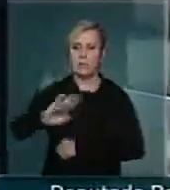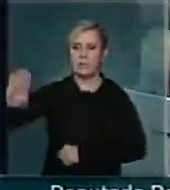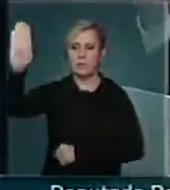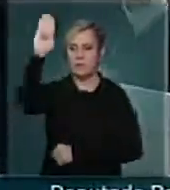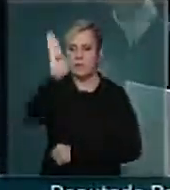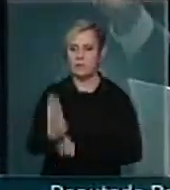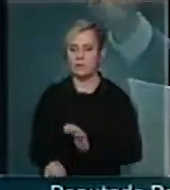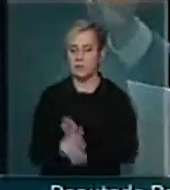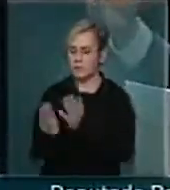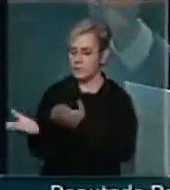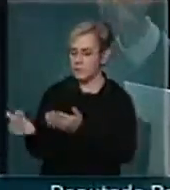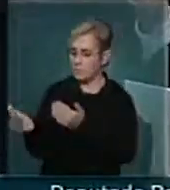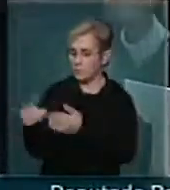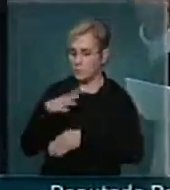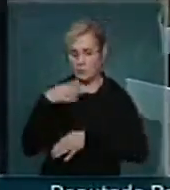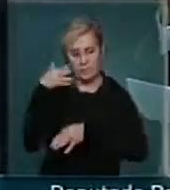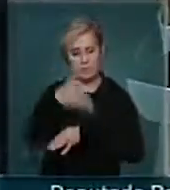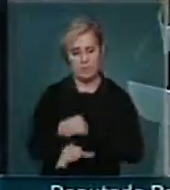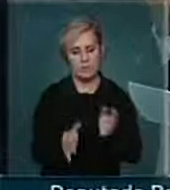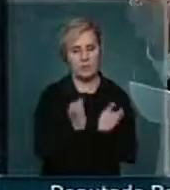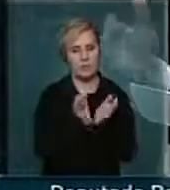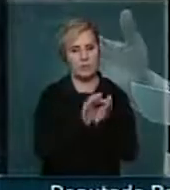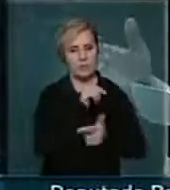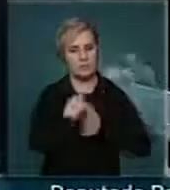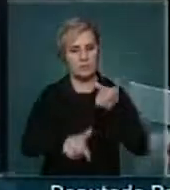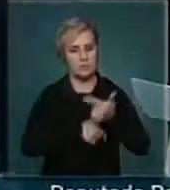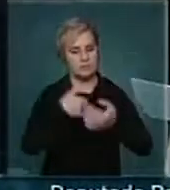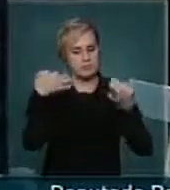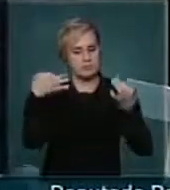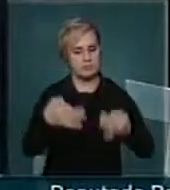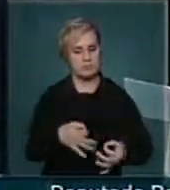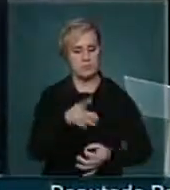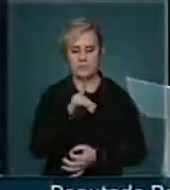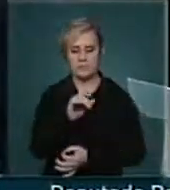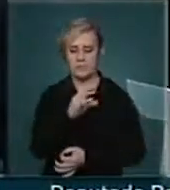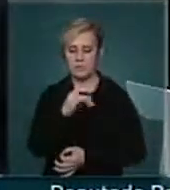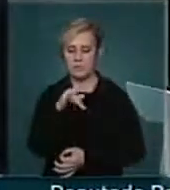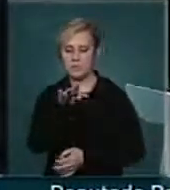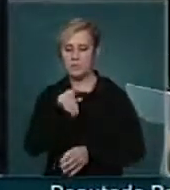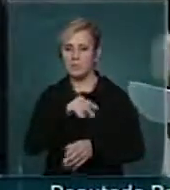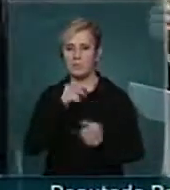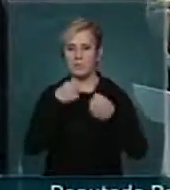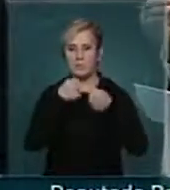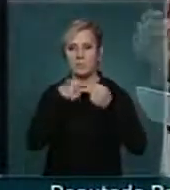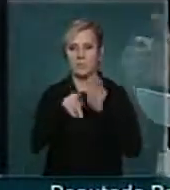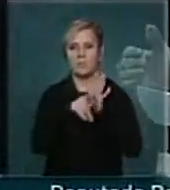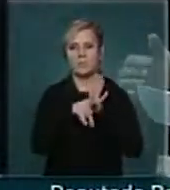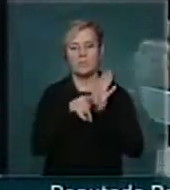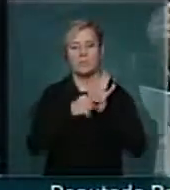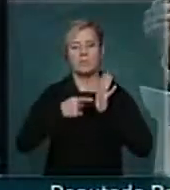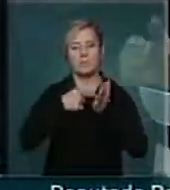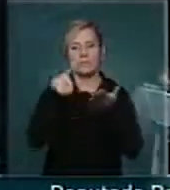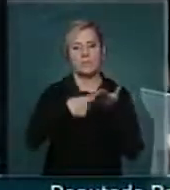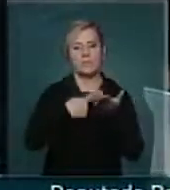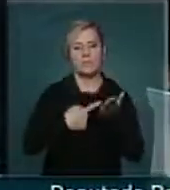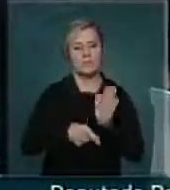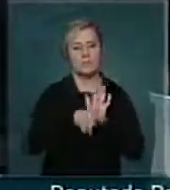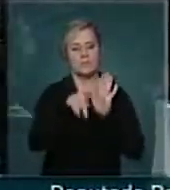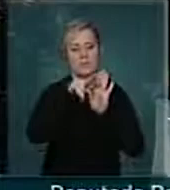Juventude, onde participaram do Grupo do Trabalho Decente, defendendo a implementação da Agenda Nacional